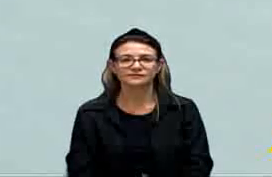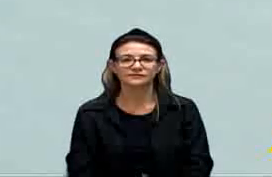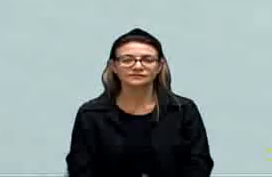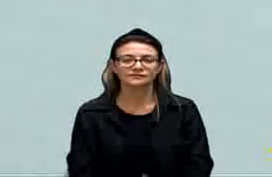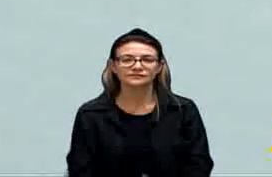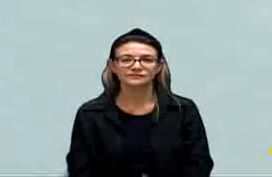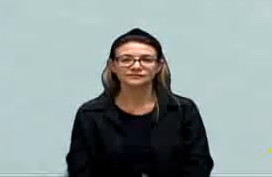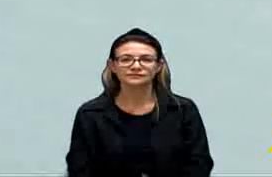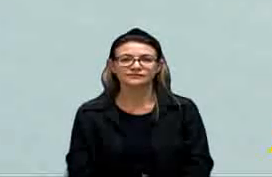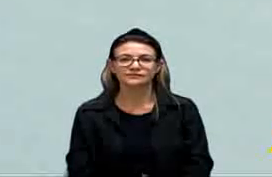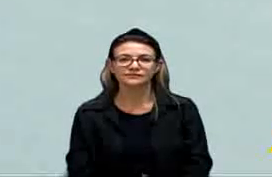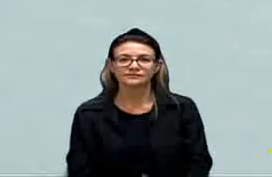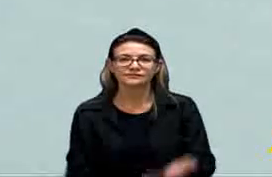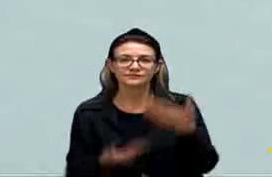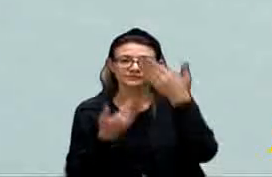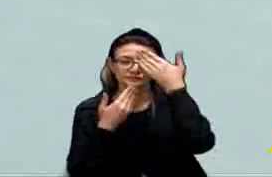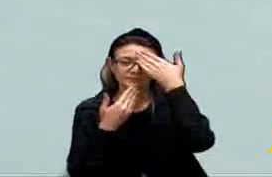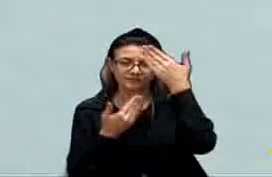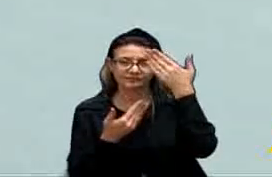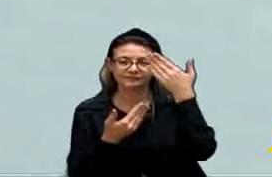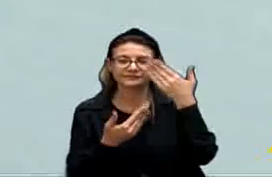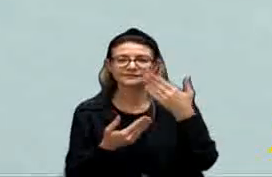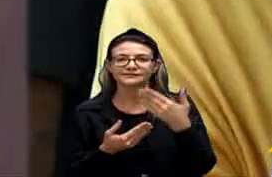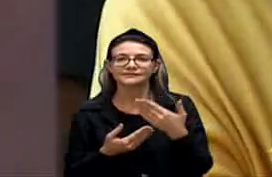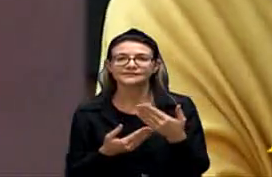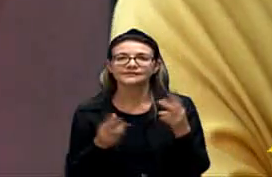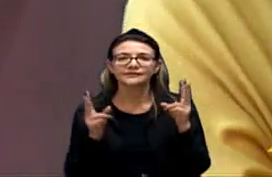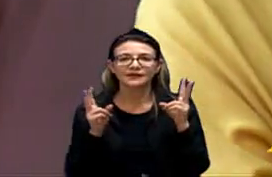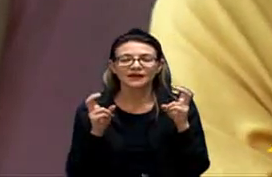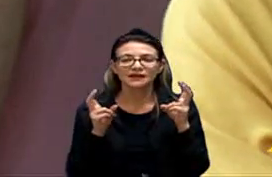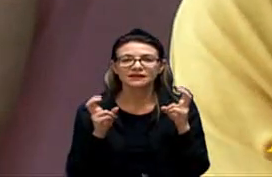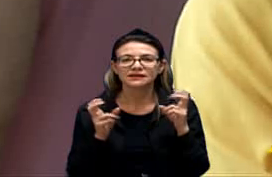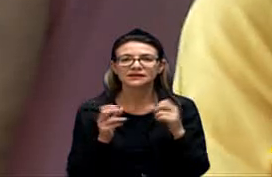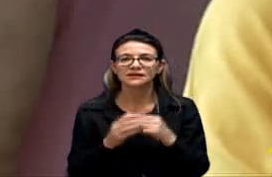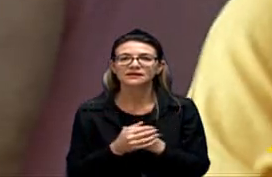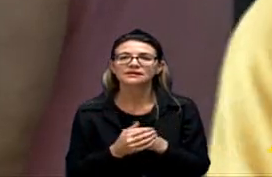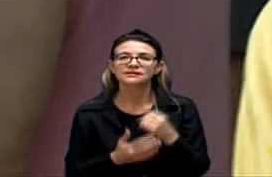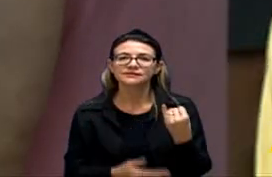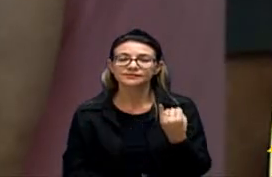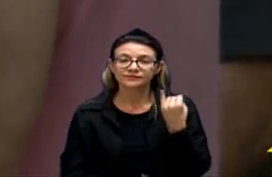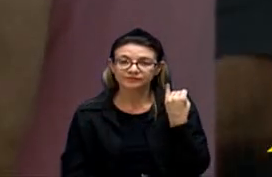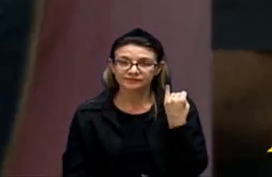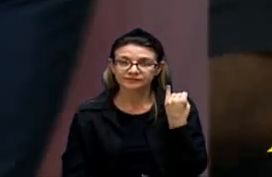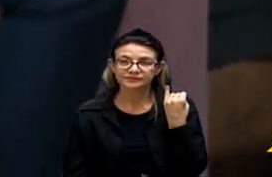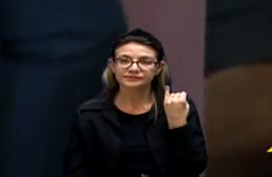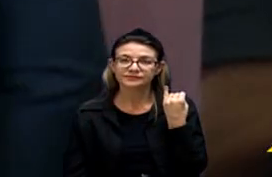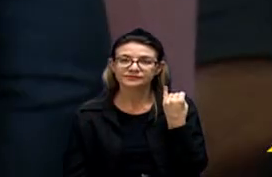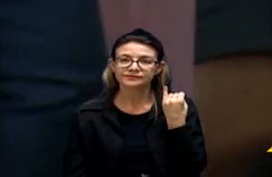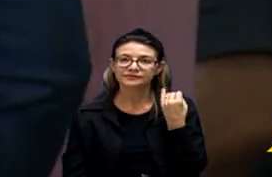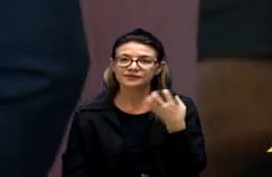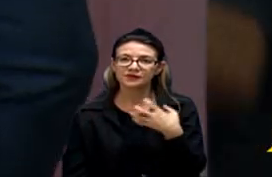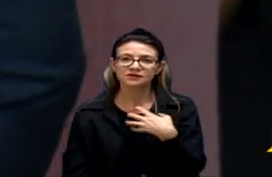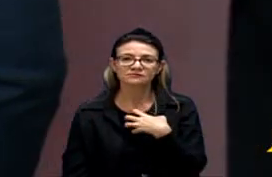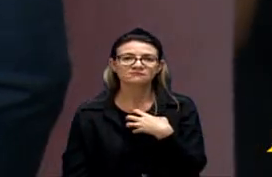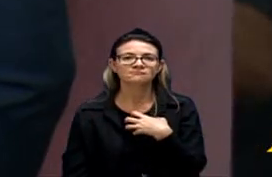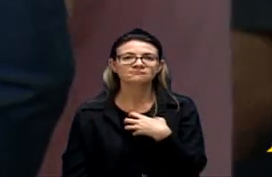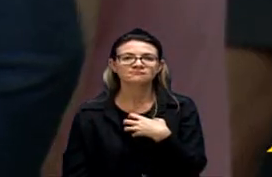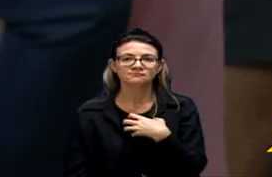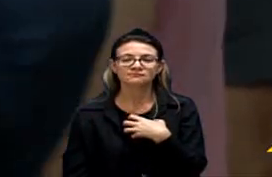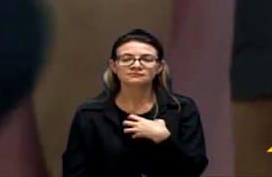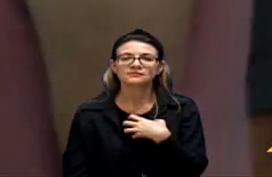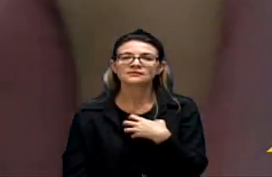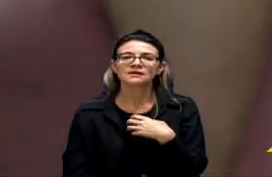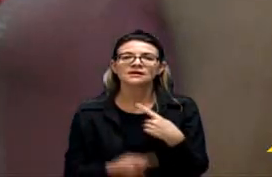favor obrigada vereadora Iara esse tema é um tema importante que mexe com as emoções